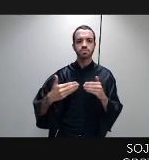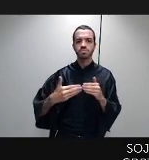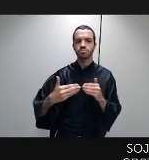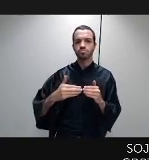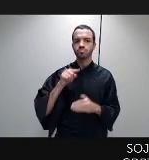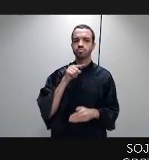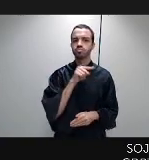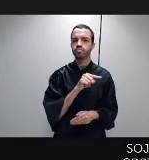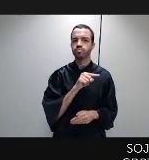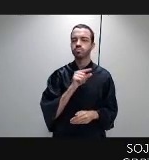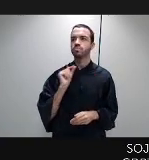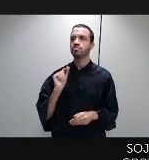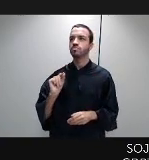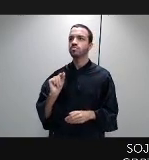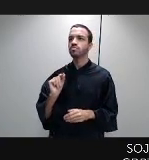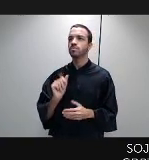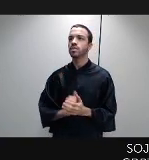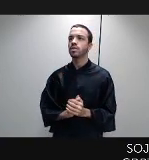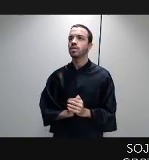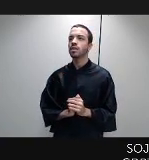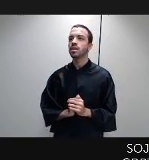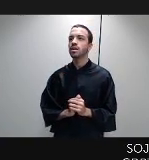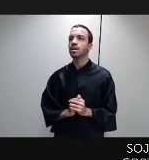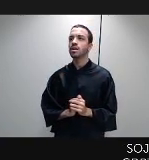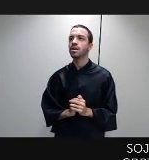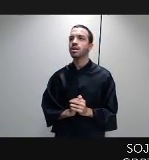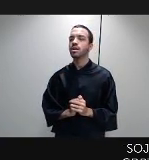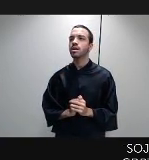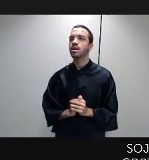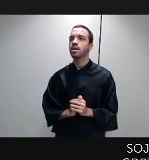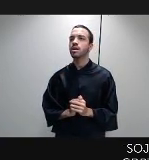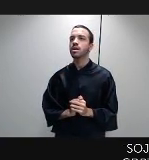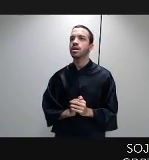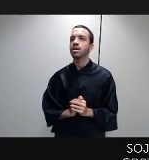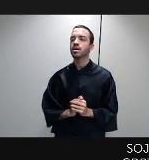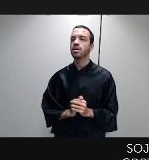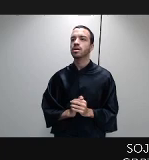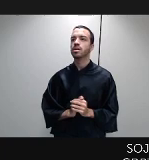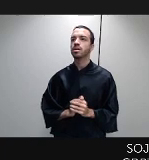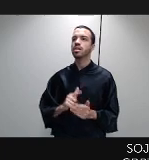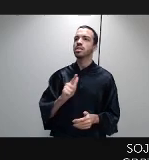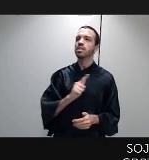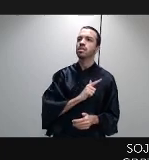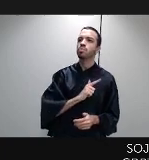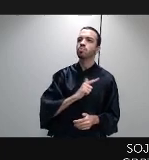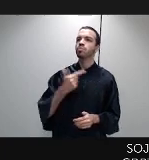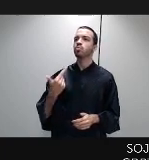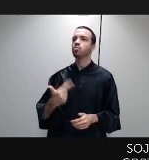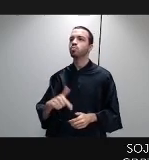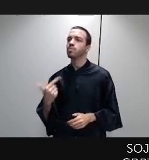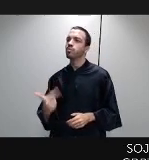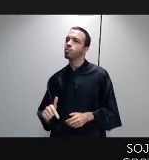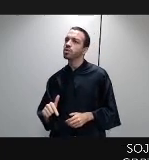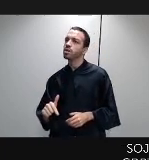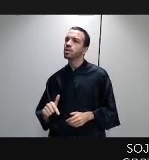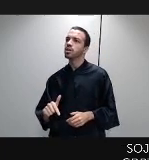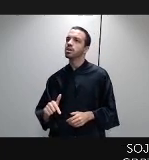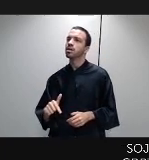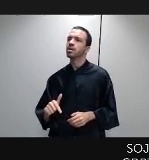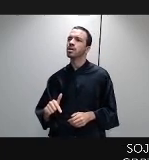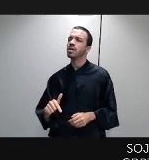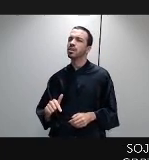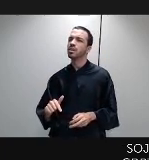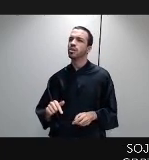é Verificar se os credores preferenciais inverno ou não a segurar das suas preferências isso não é